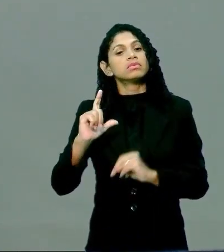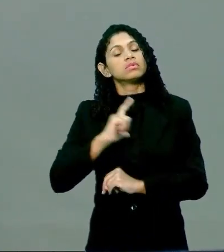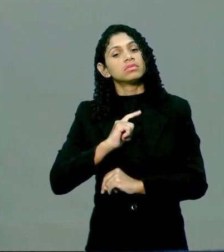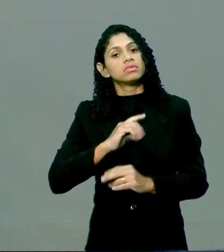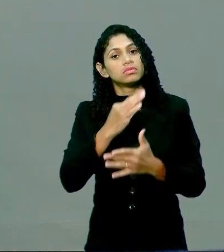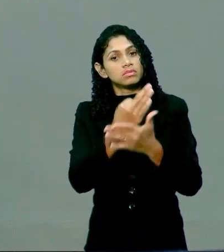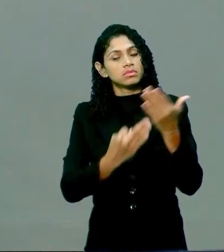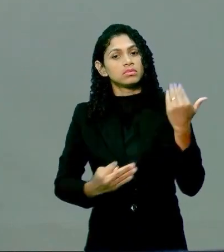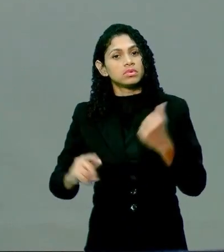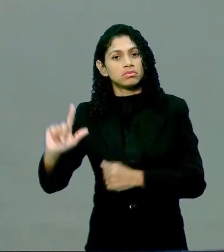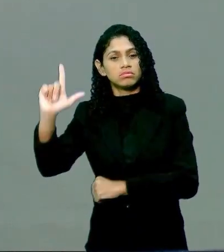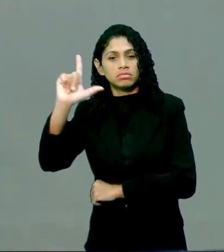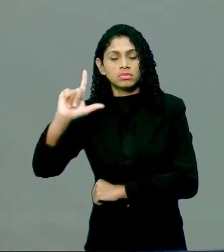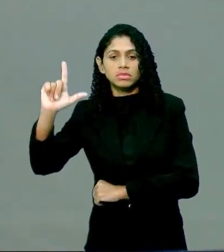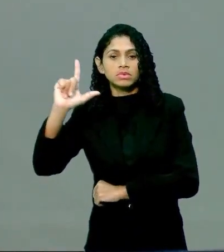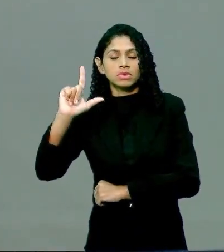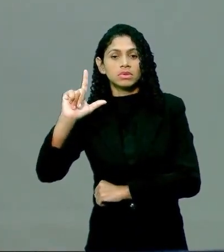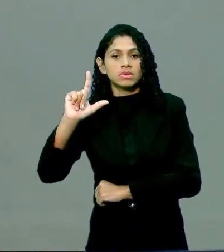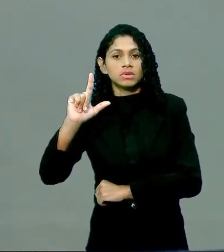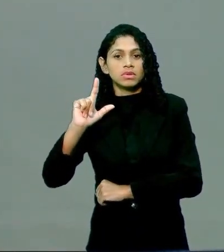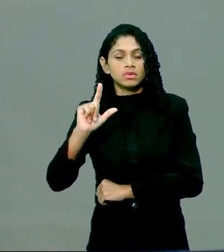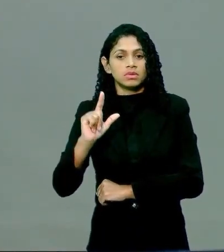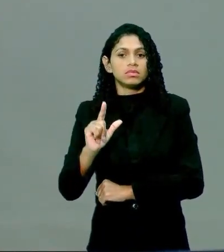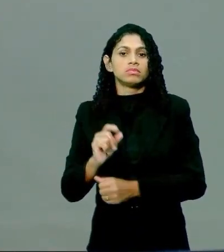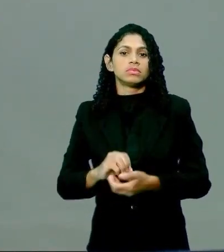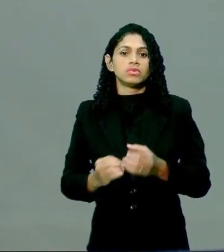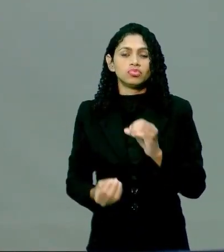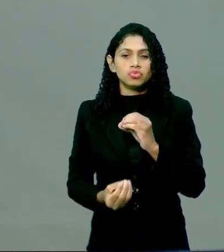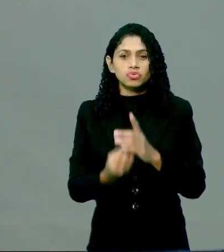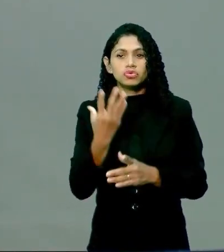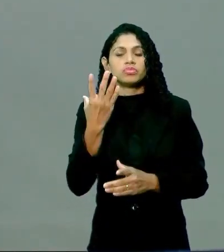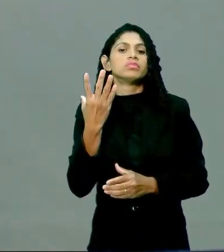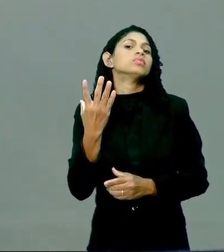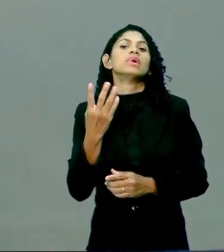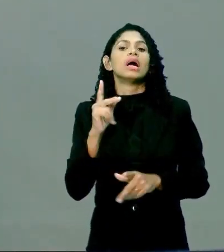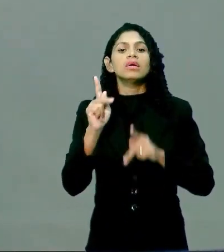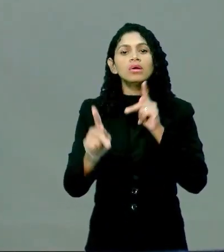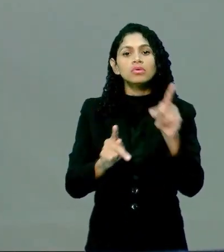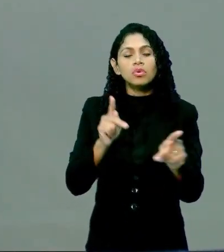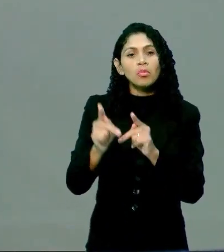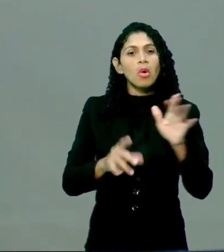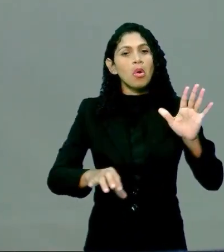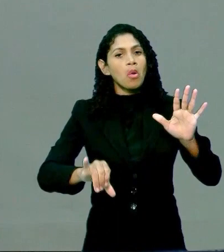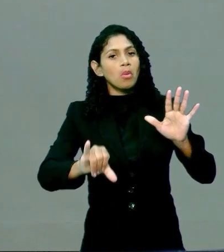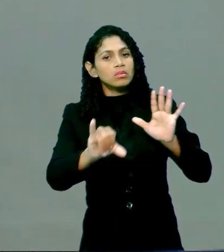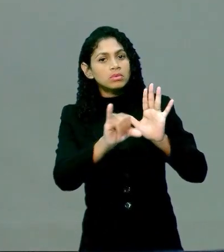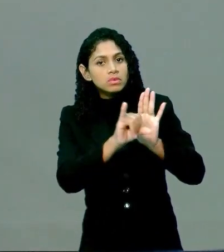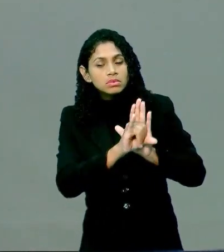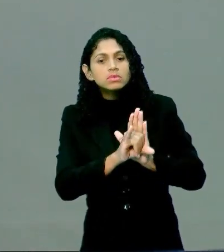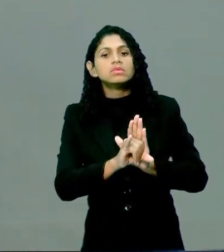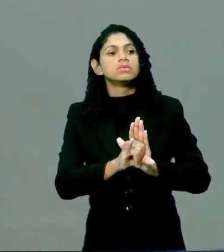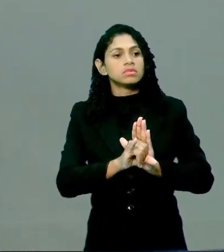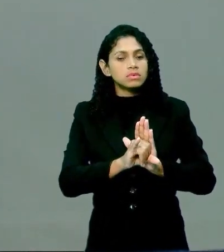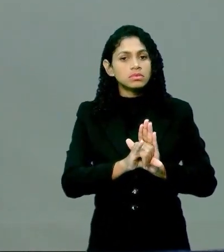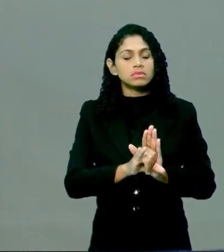principal aí na formação do povo, tá? Na formação identitária, na organização